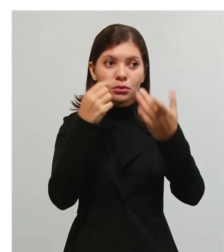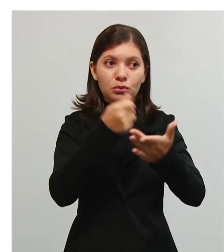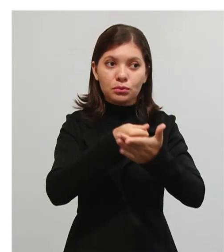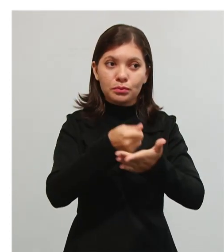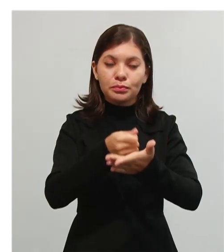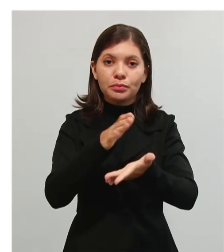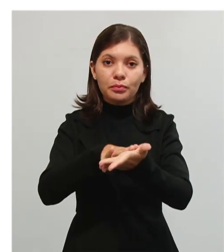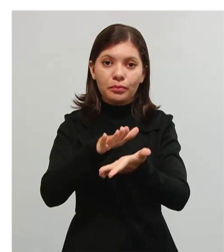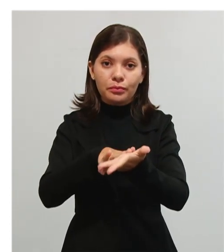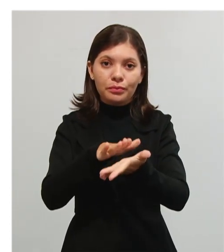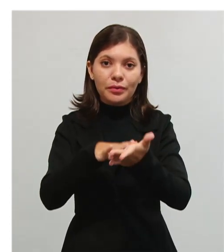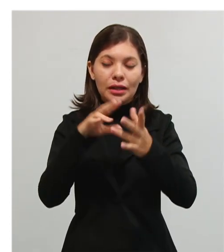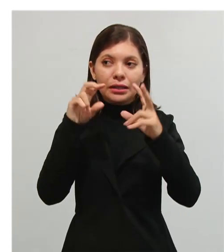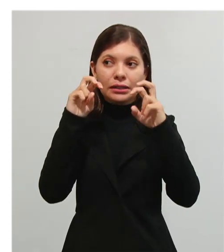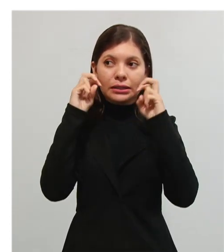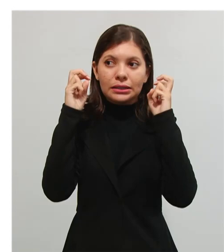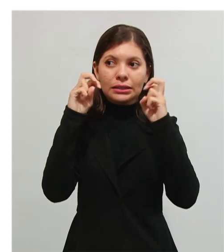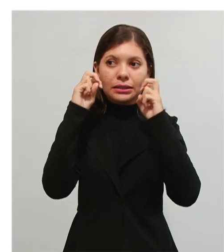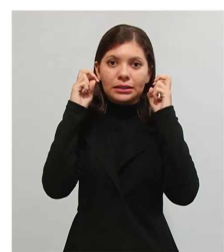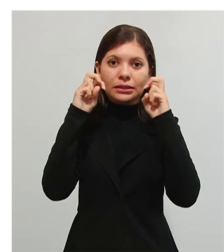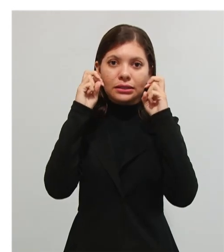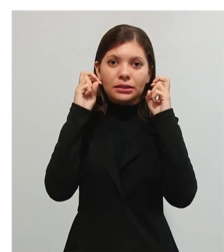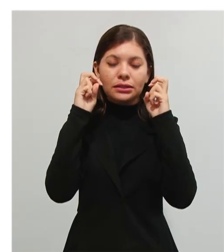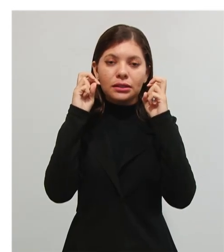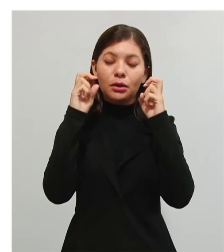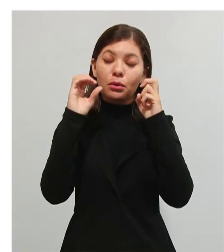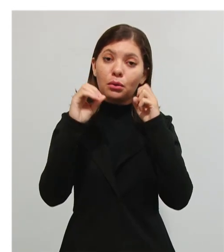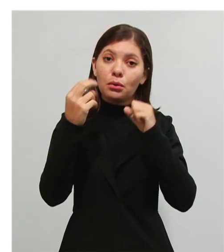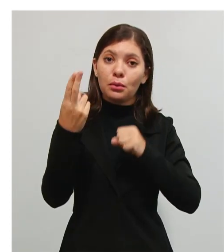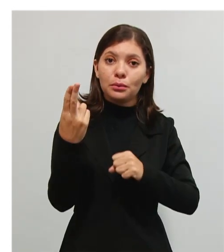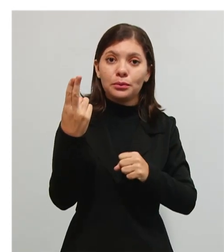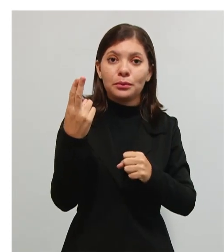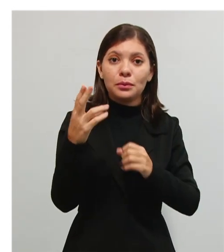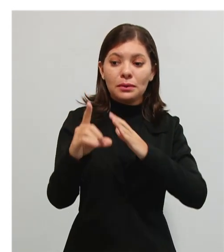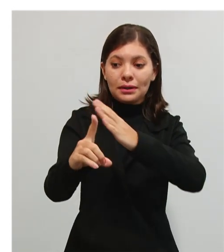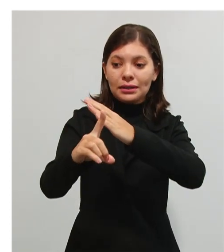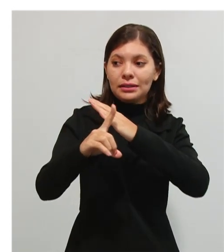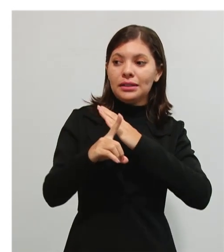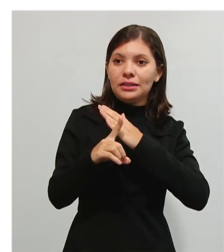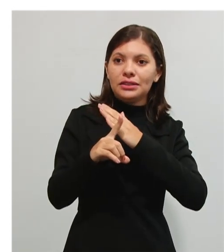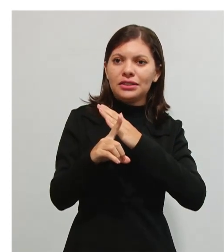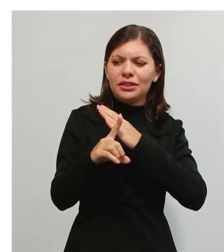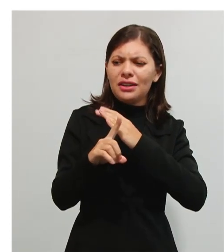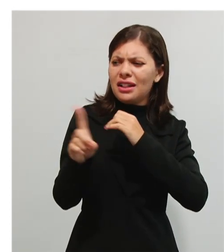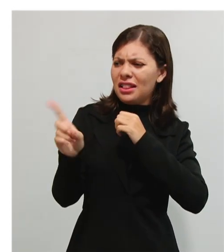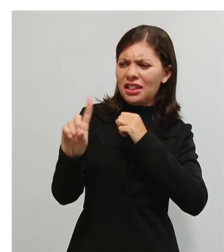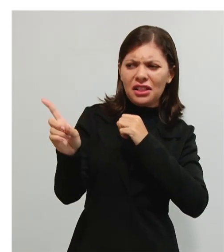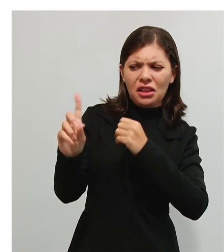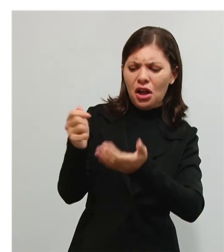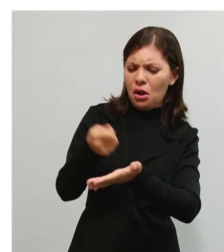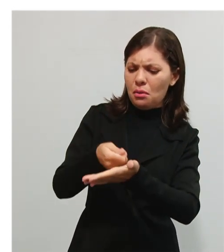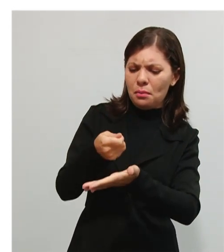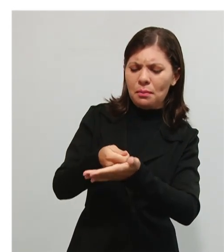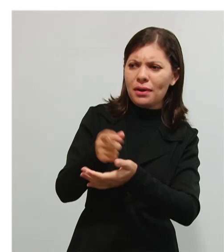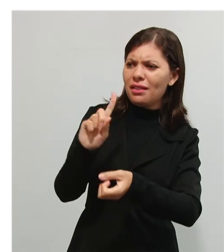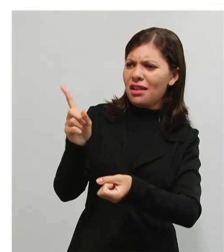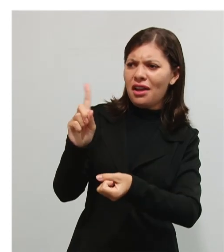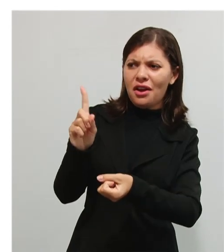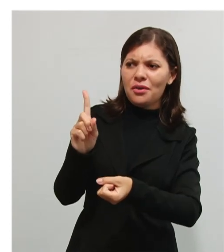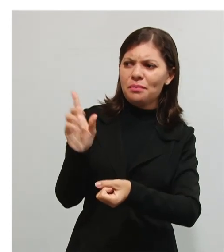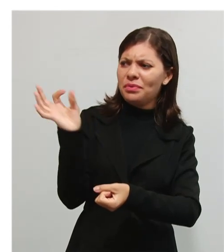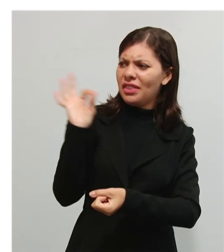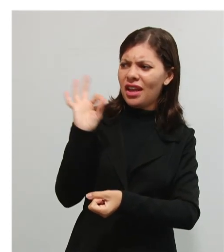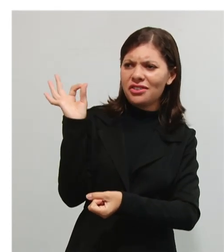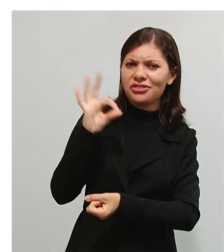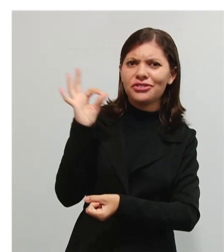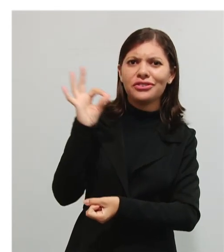para vocês não passarem vergonha ou então, mais ainda, né? O cliente vier contestar essa dívida porque